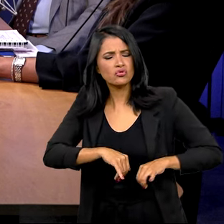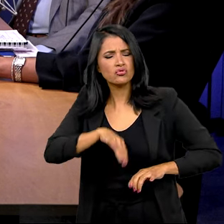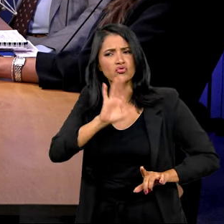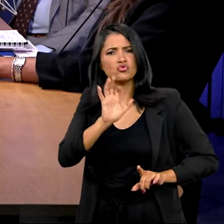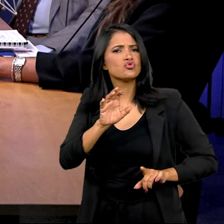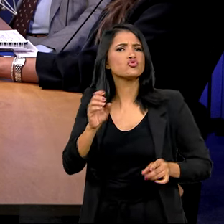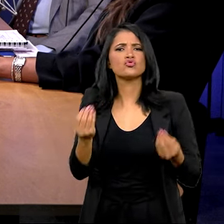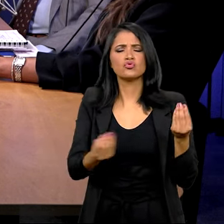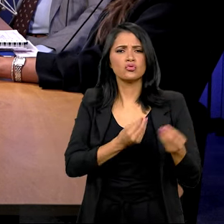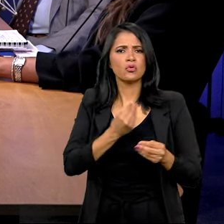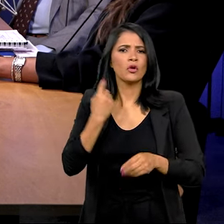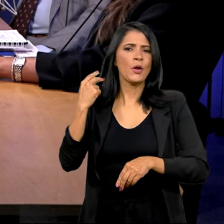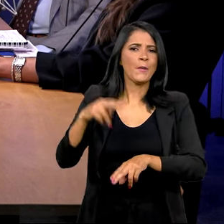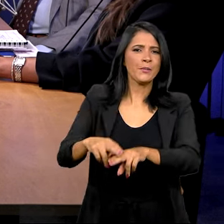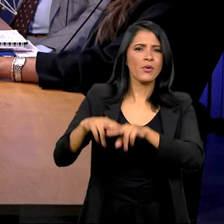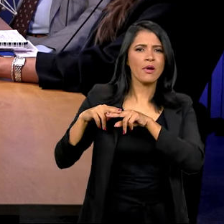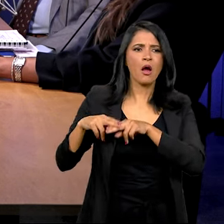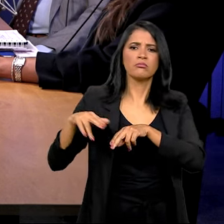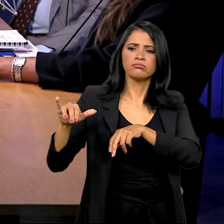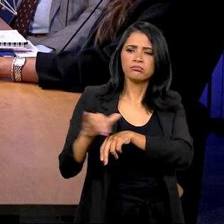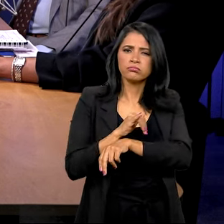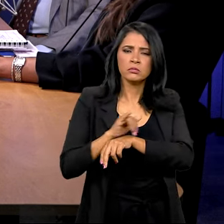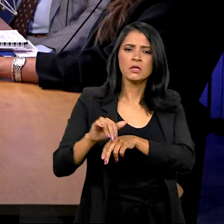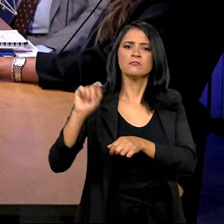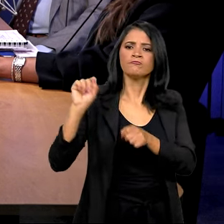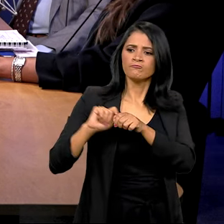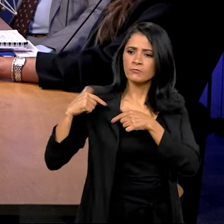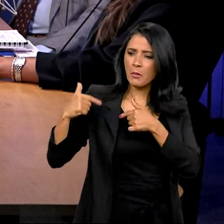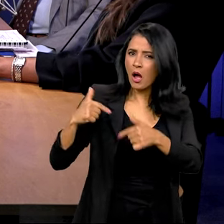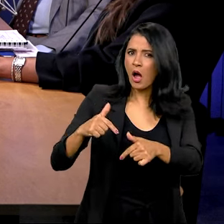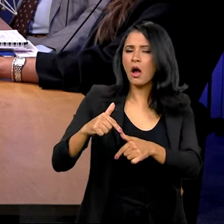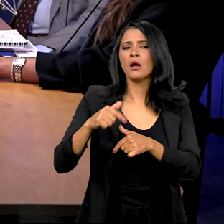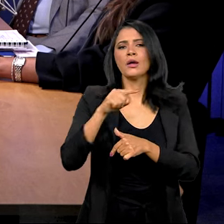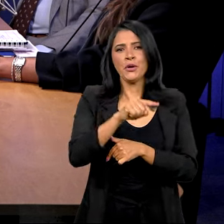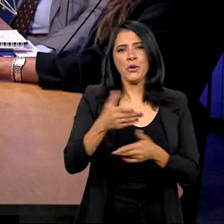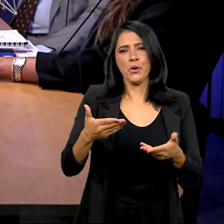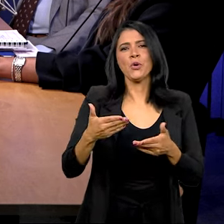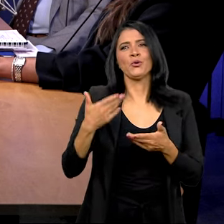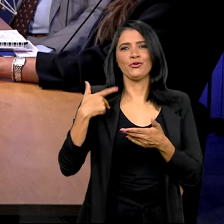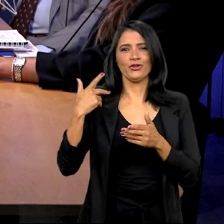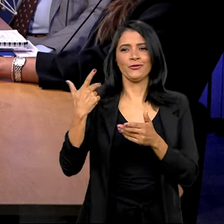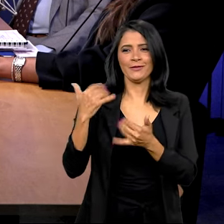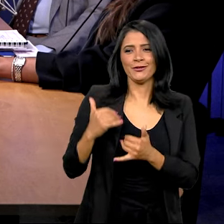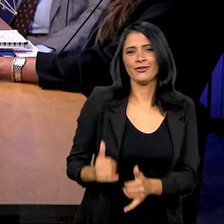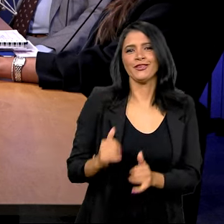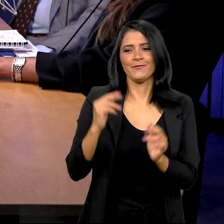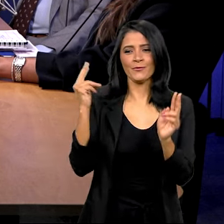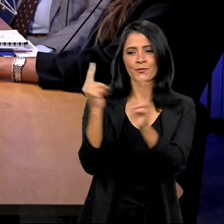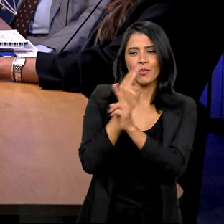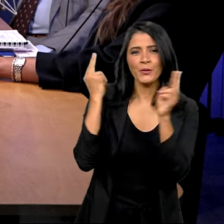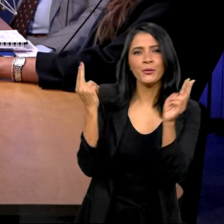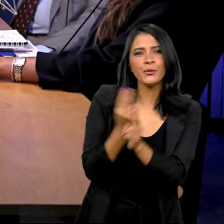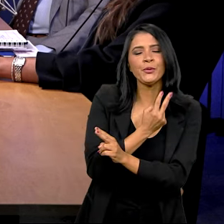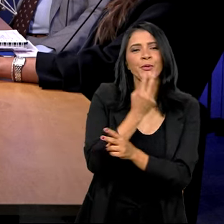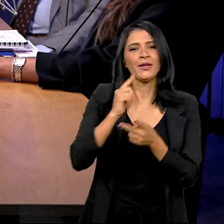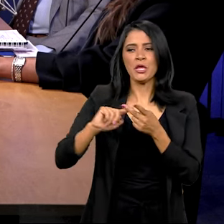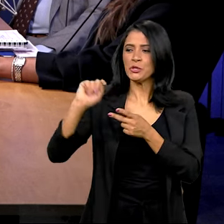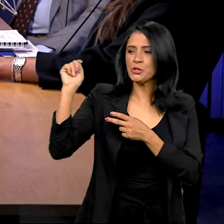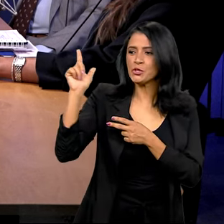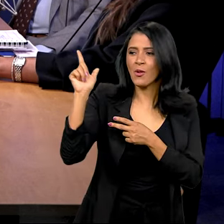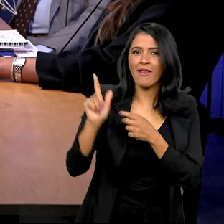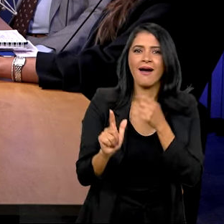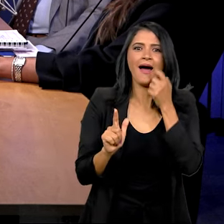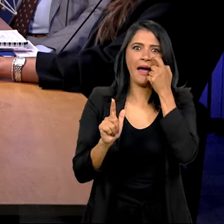afetadas por ações e hoje é crescente o uso da energia eólica da energia solar as